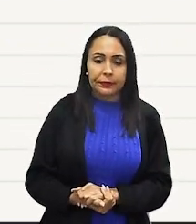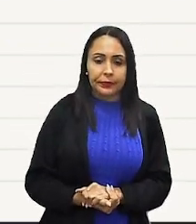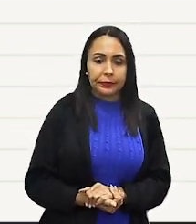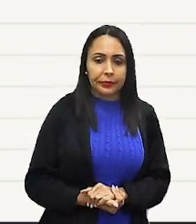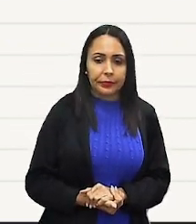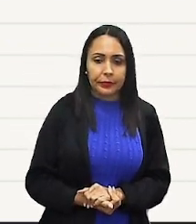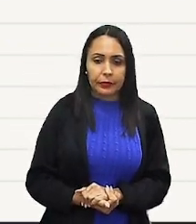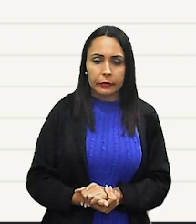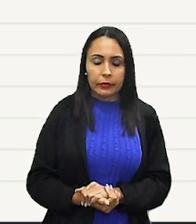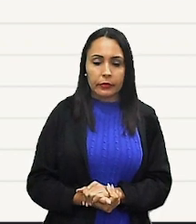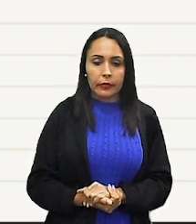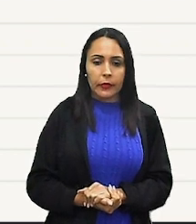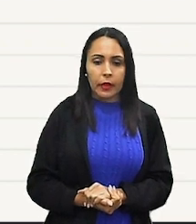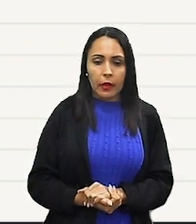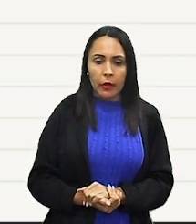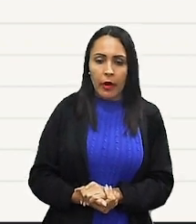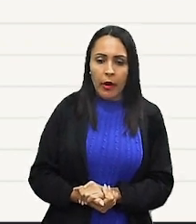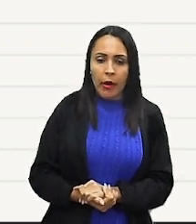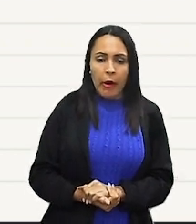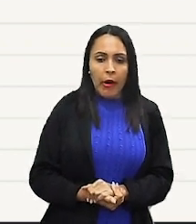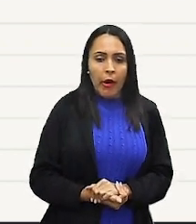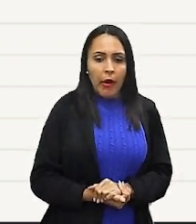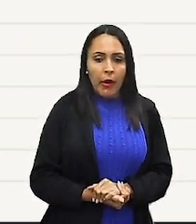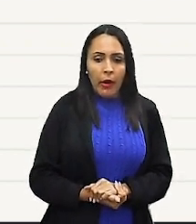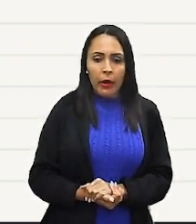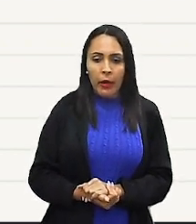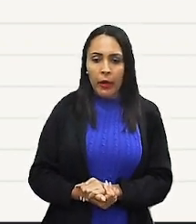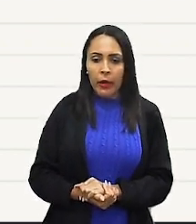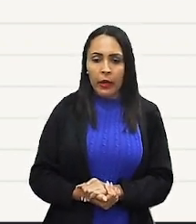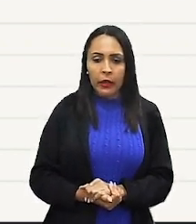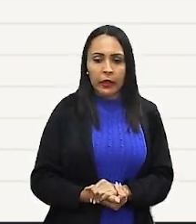vírus, a gente vai chamar ela de capsômeros.